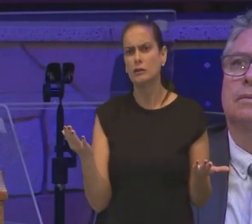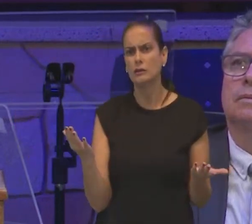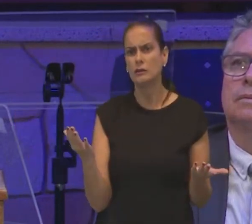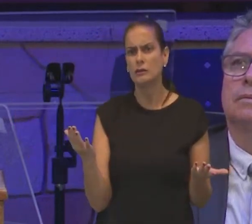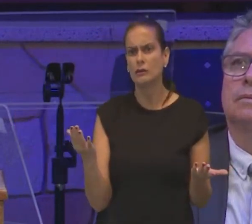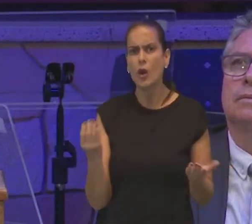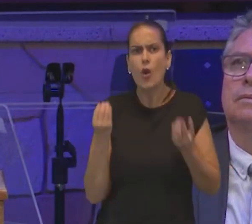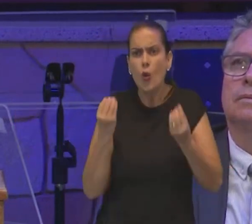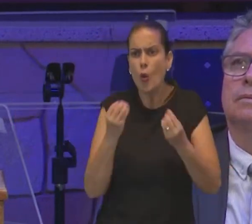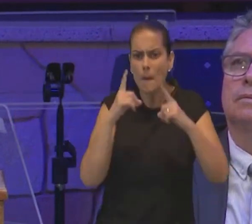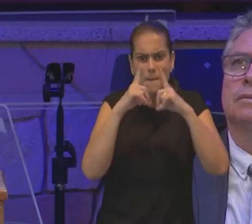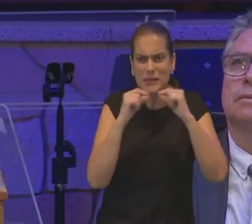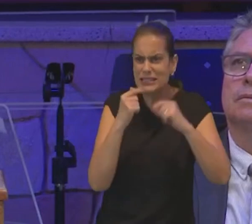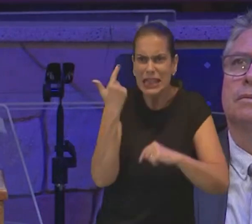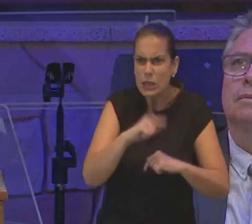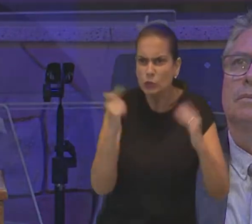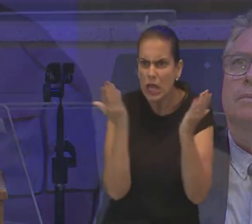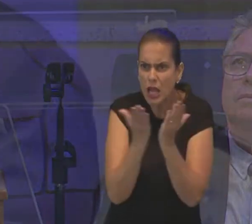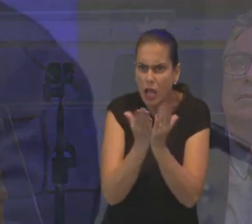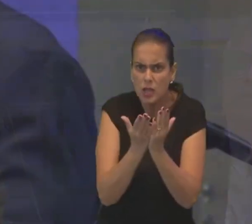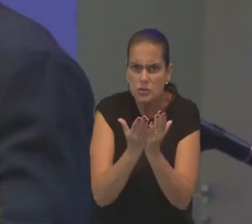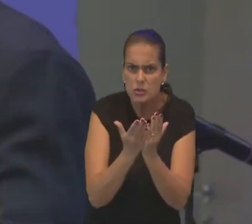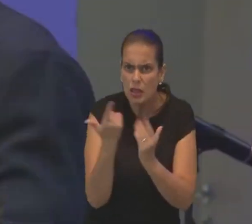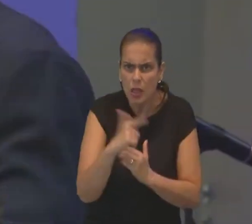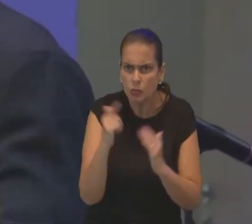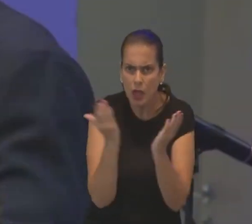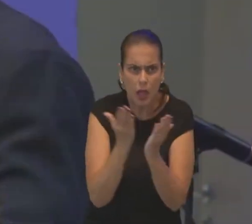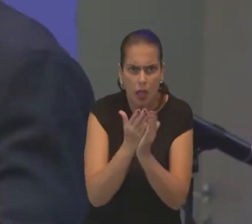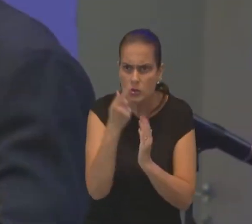Como é que pode? Brasília não tem crente, não?